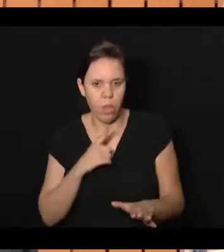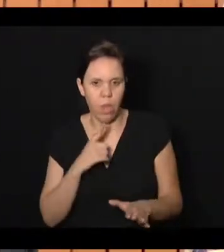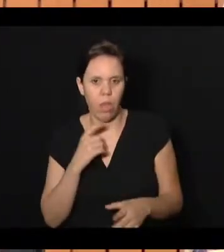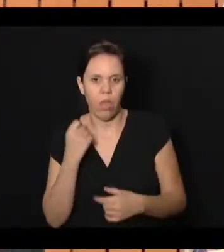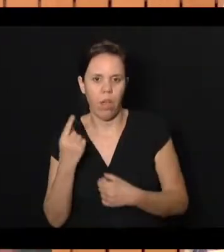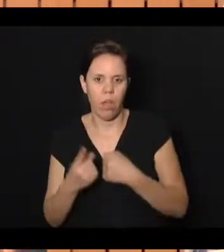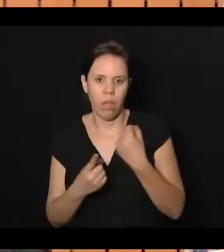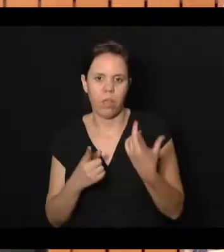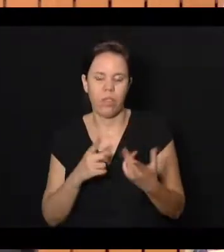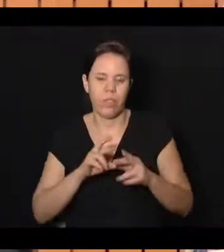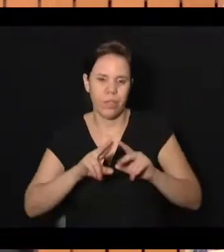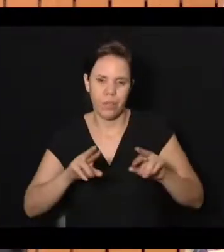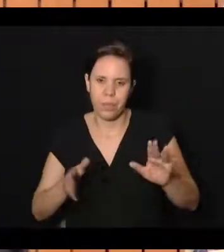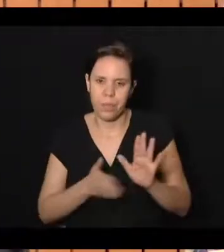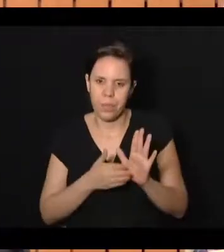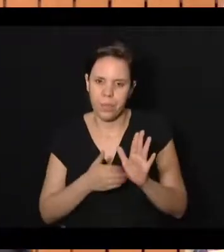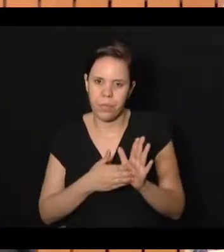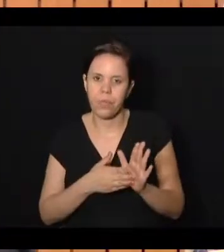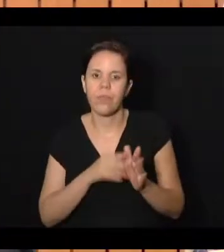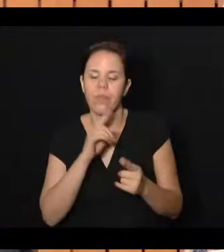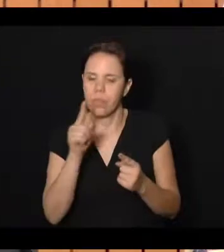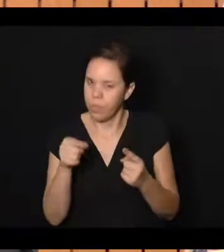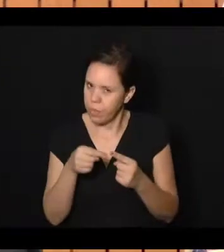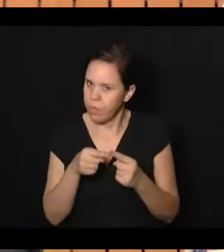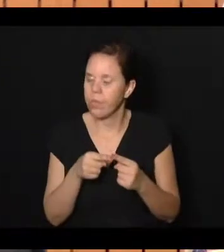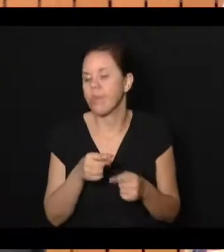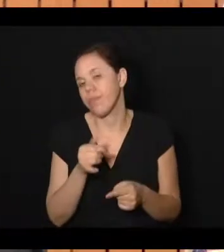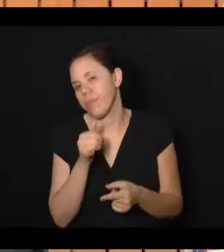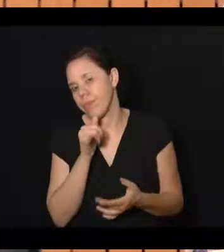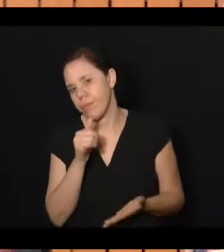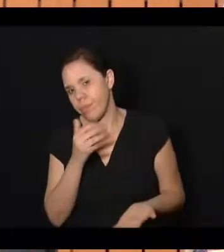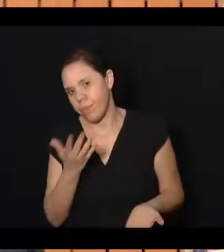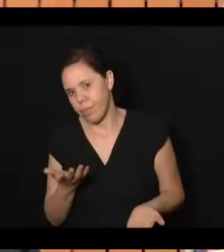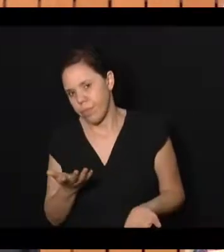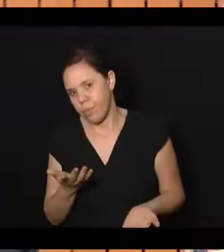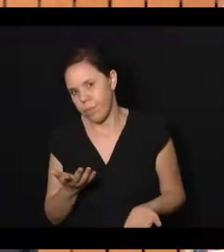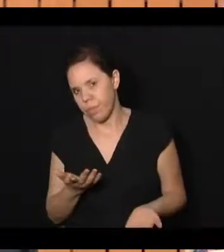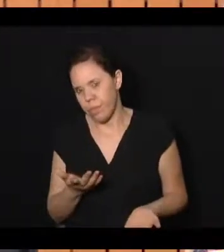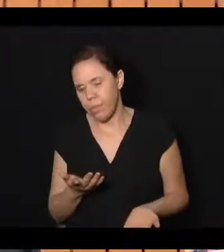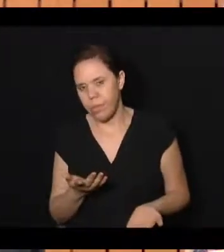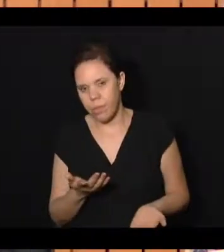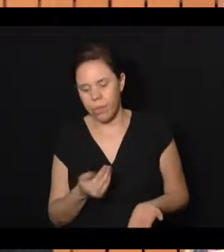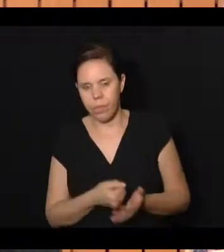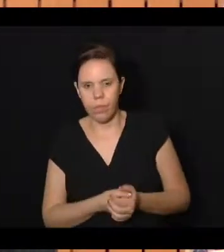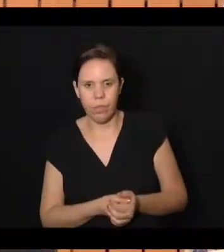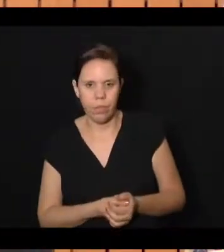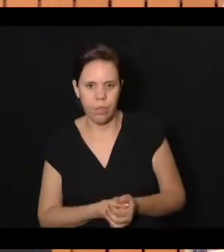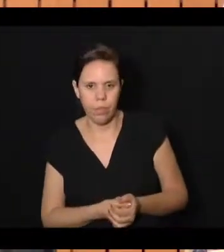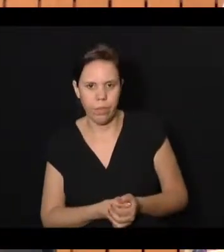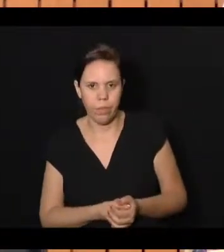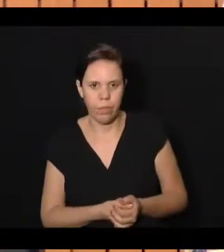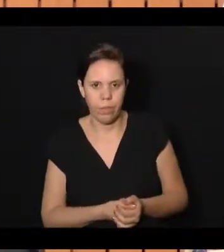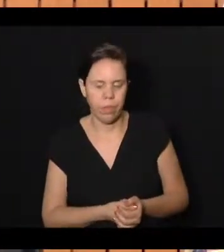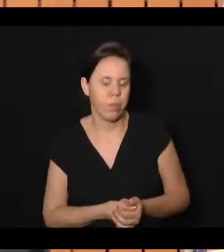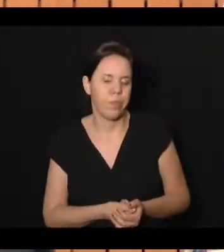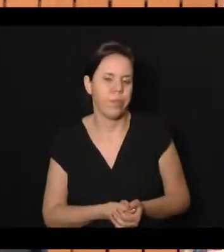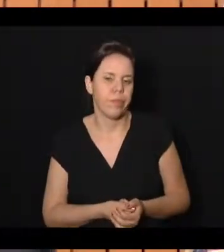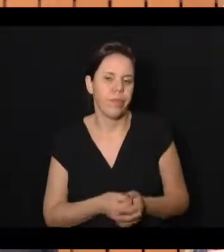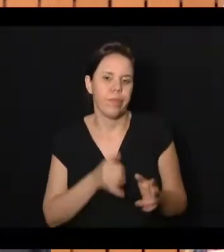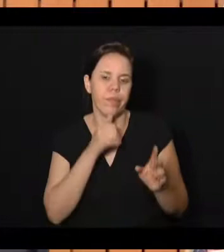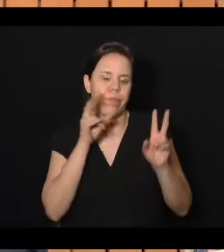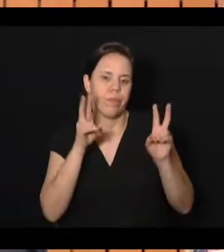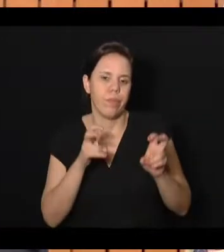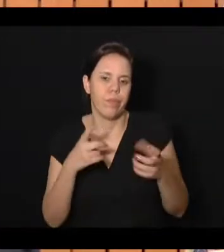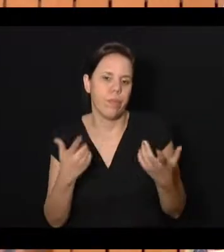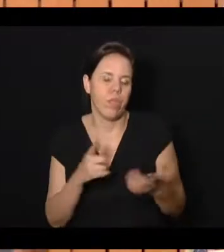eles têm um conjunto de ofertas definidas nec e nem por exemplo alguma coisa o serviço na oferta que nem algo que querem por exemplo de serviço e